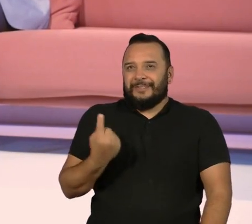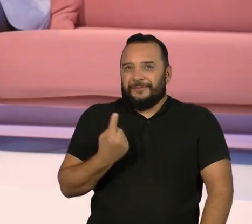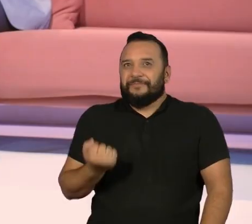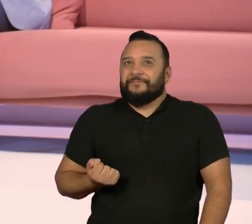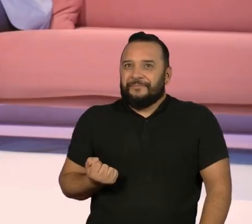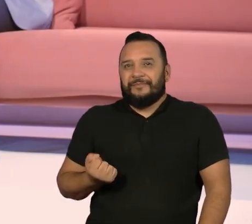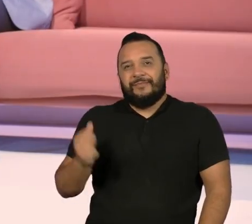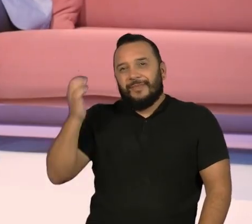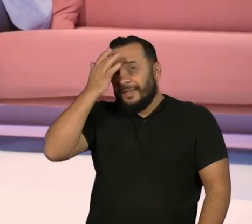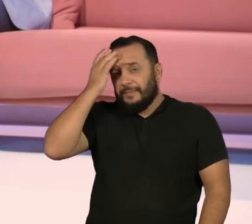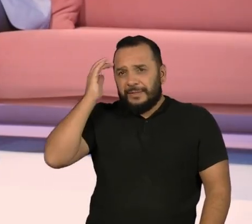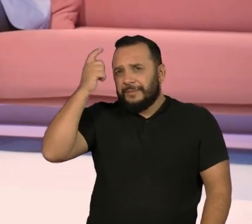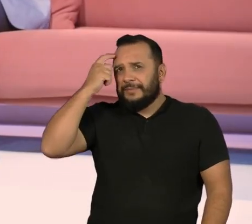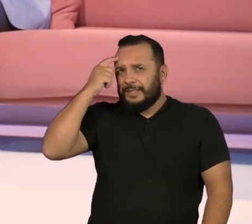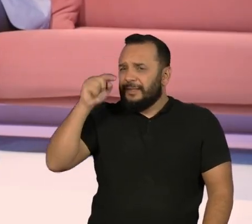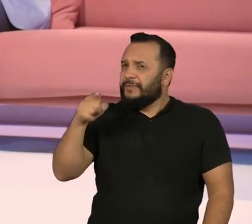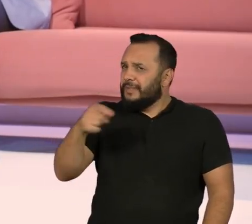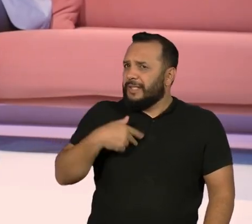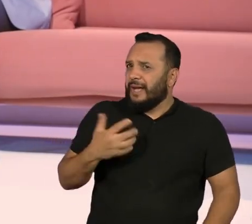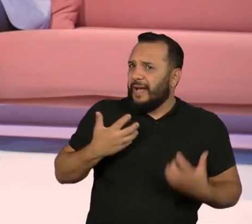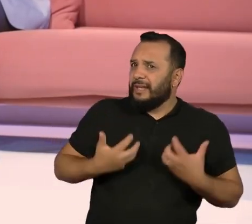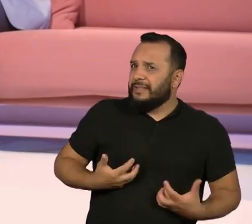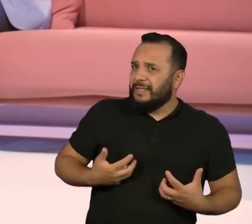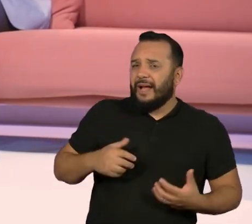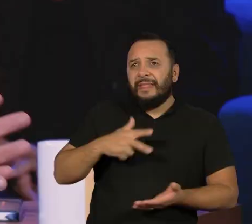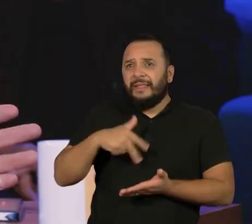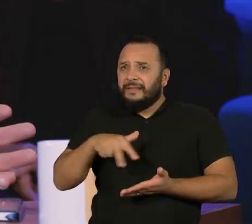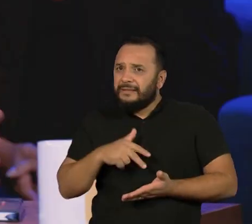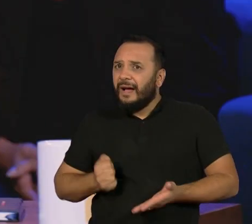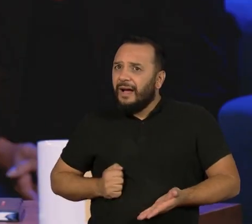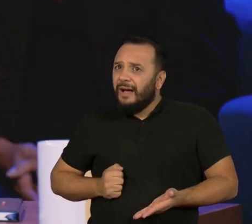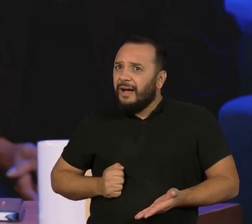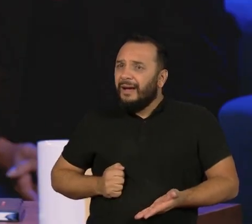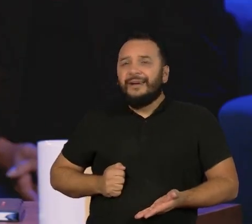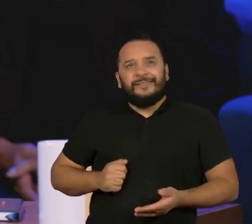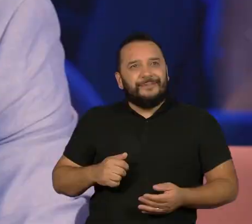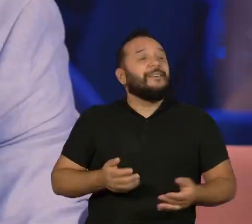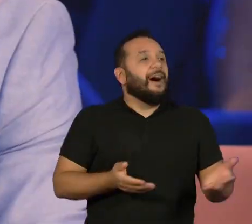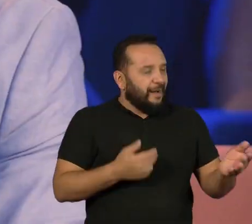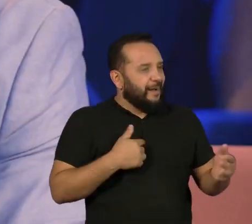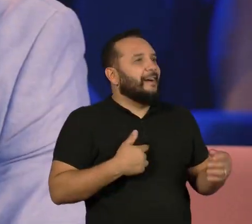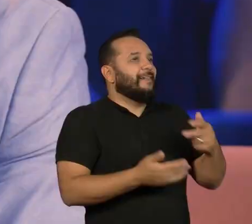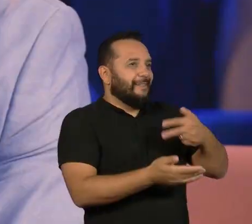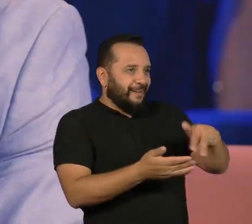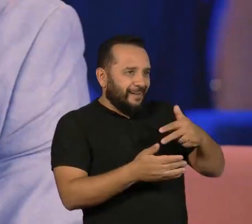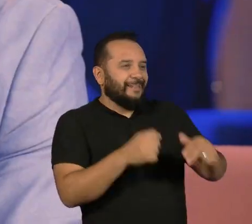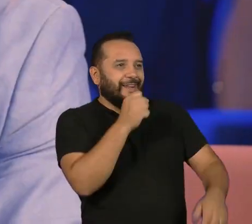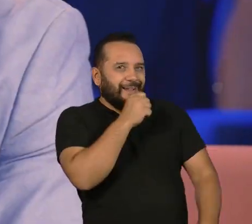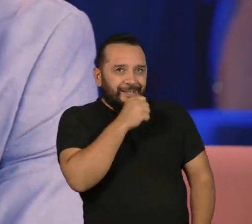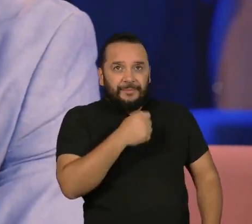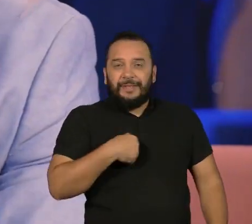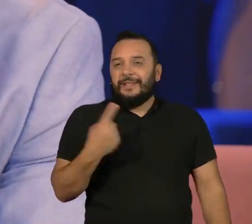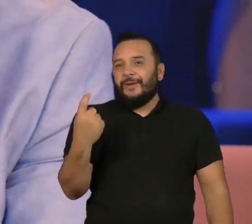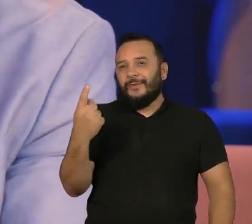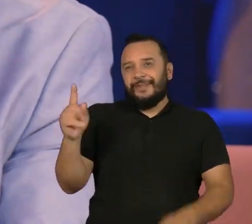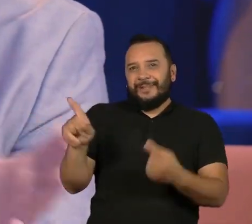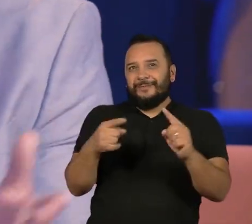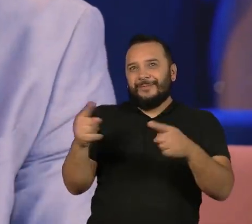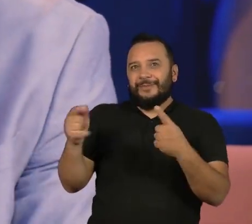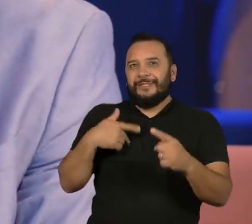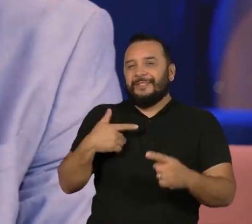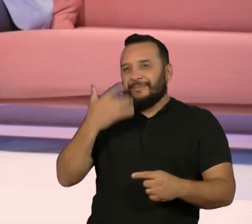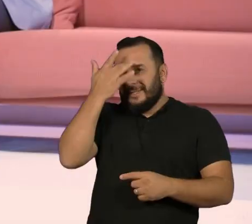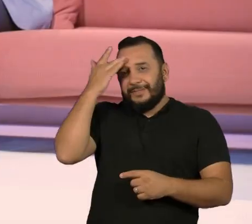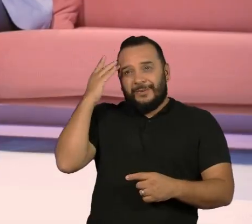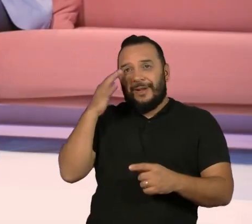E então as pessoas falam, mas Lodolo, você não vai cantar? Você tem que dançar, você tem que cantar. Eu danço e canto. E aí, mas essa é a única música, quem vê vai